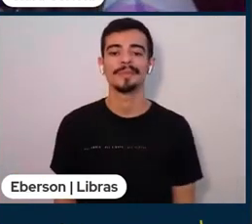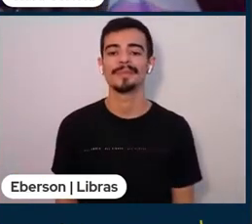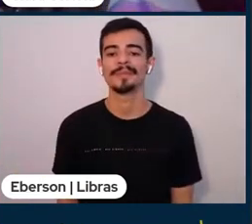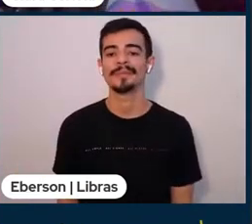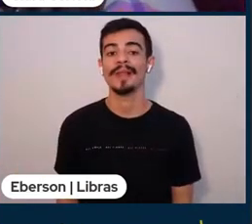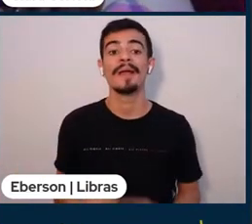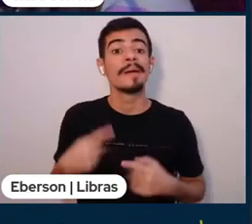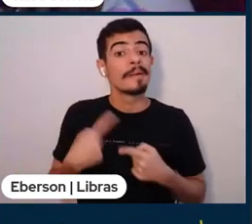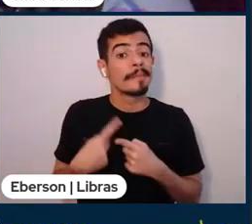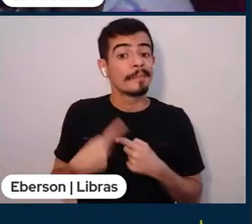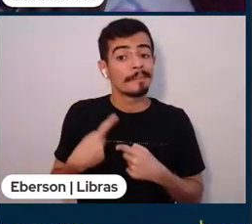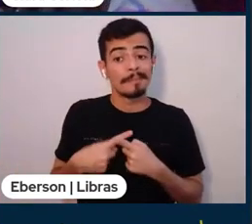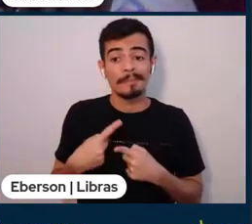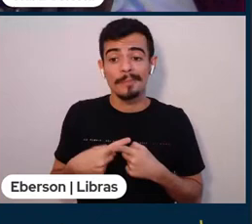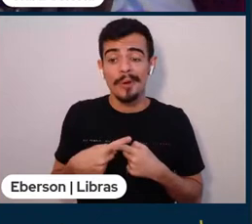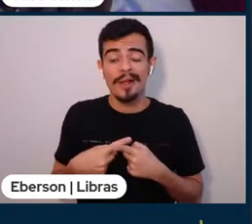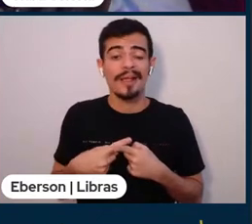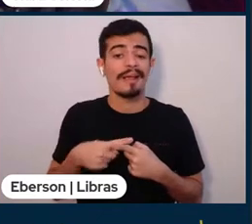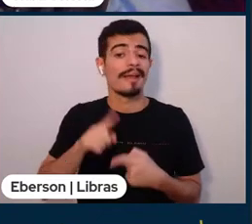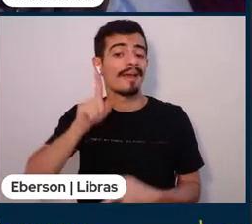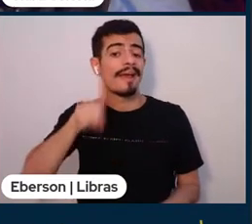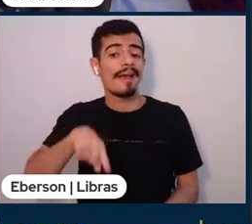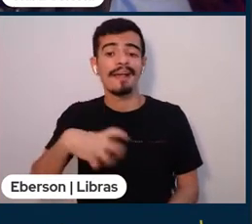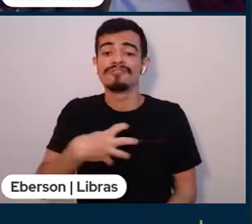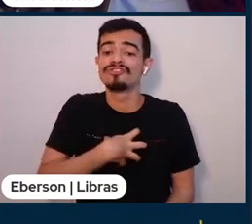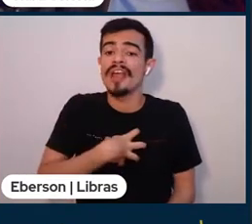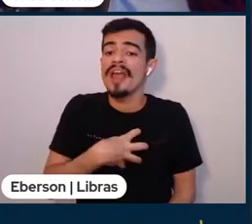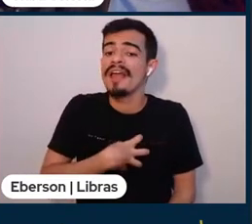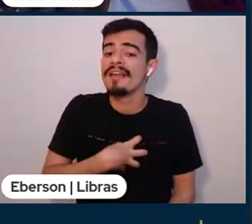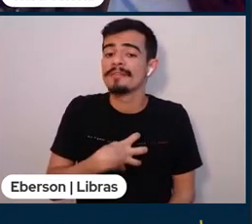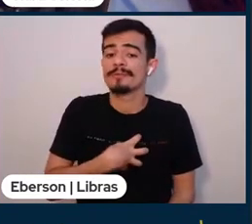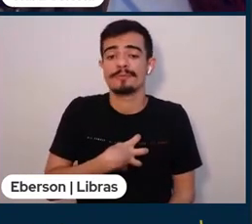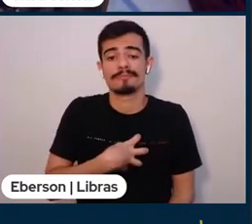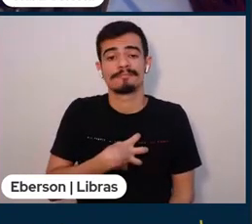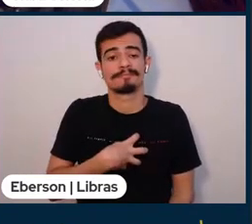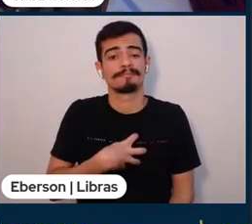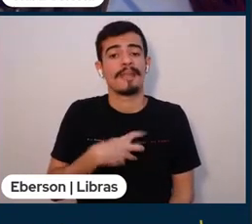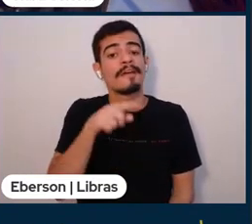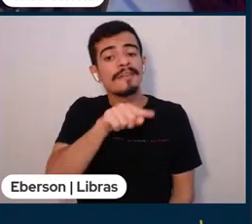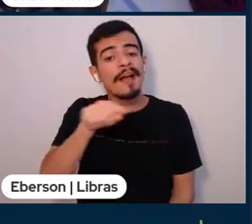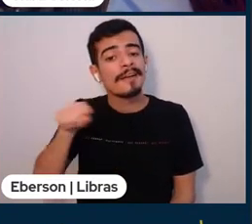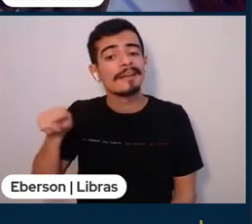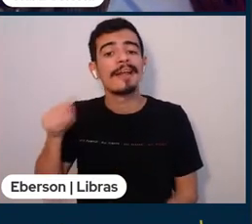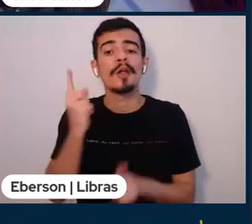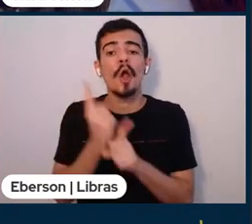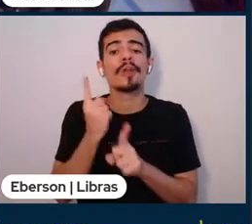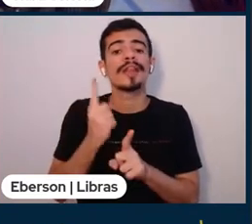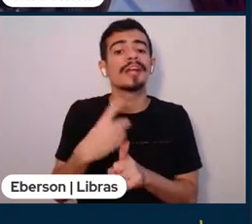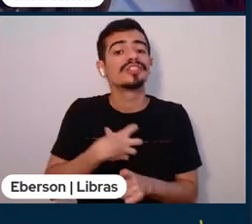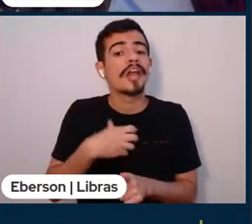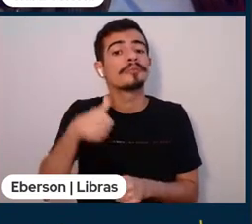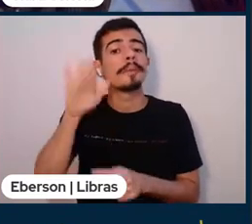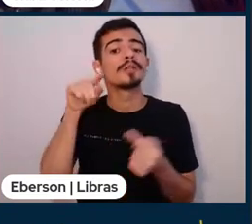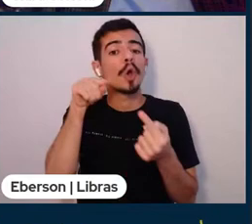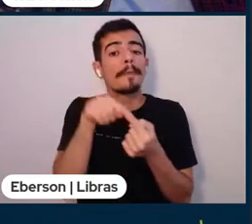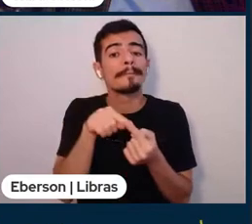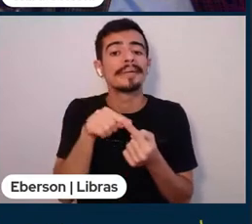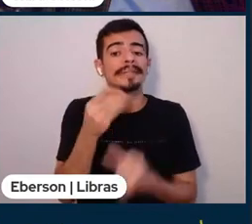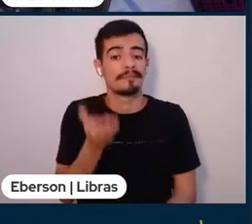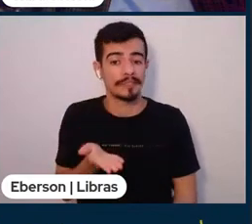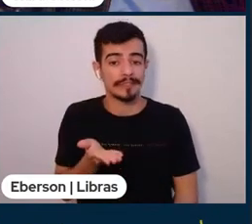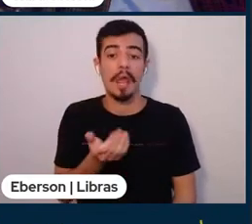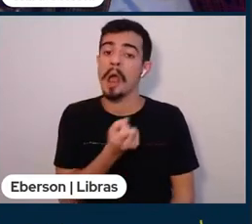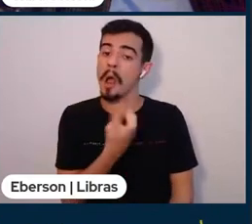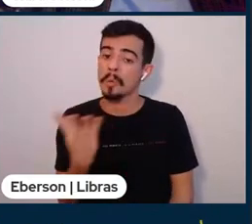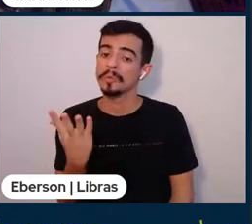Porque eu acho que é muito mais você encontrar a forma que é melhor para você, né? Então, tem gente que prefere livros,